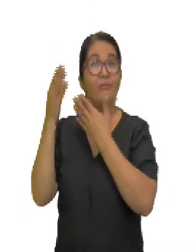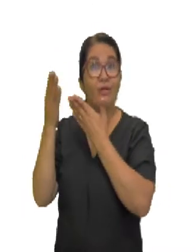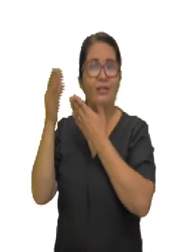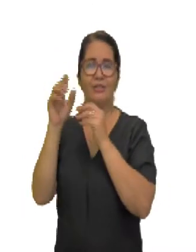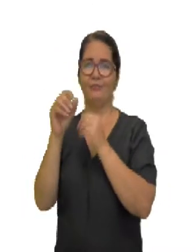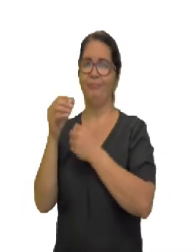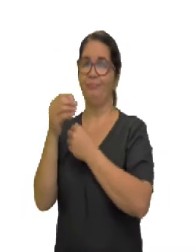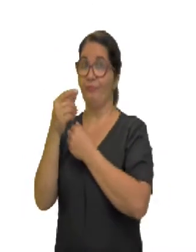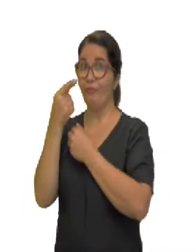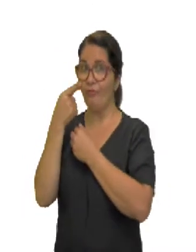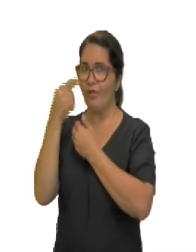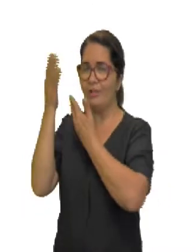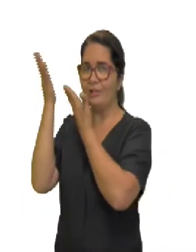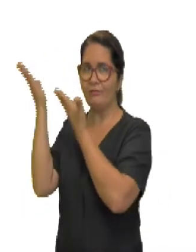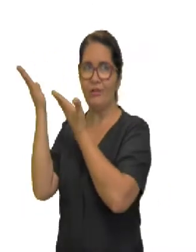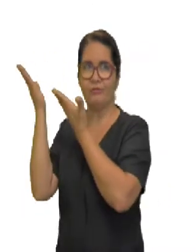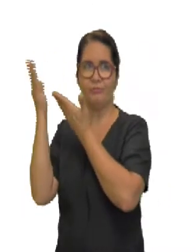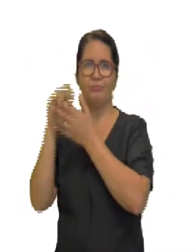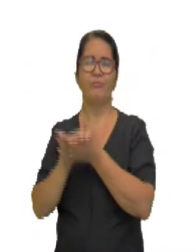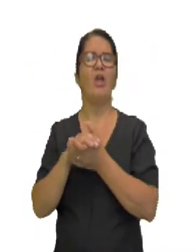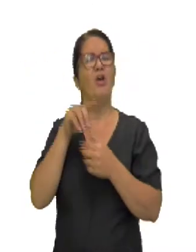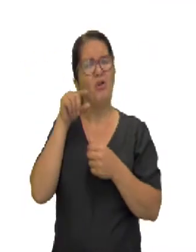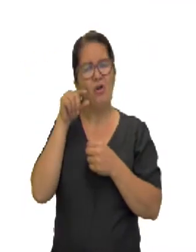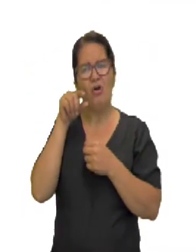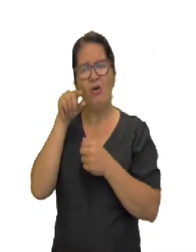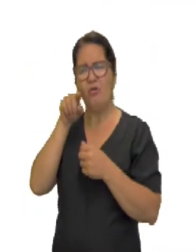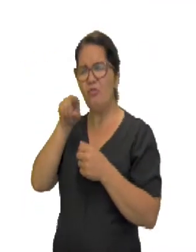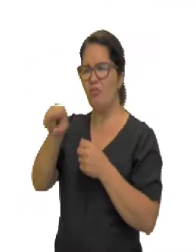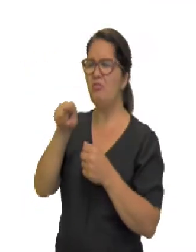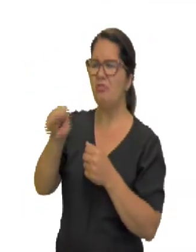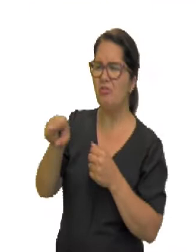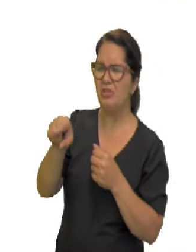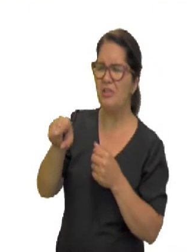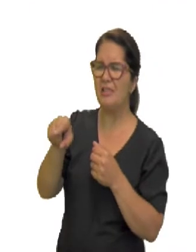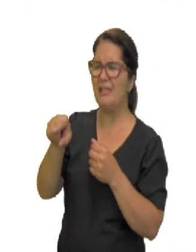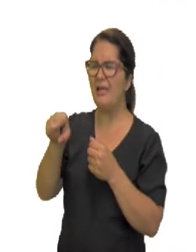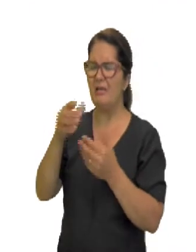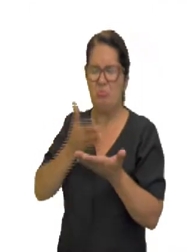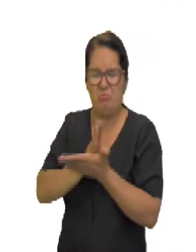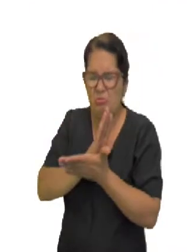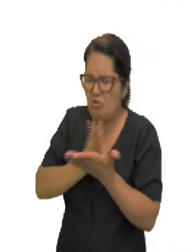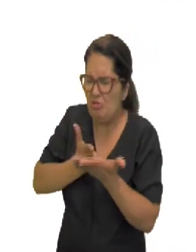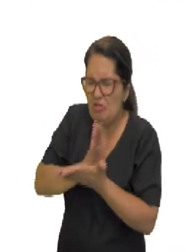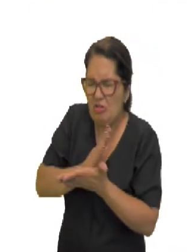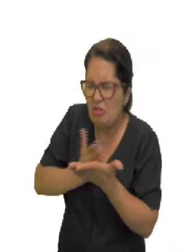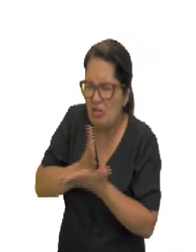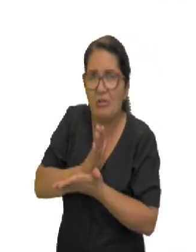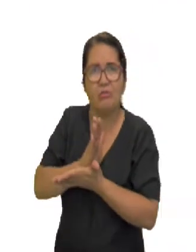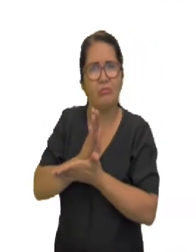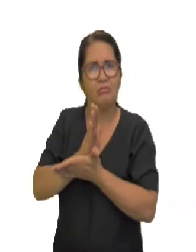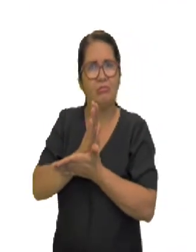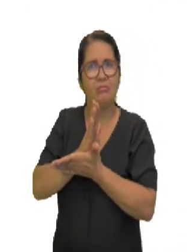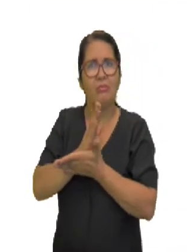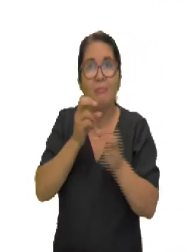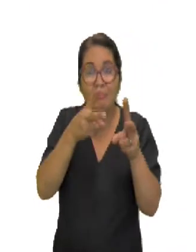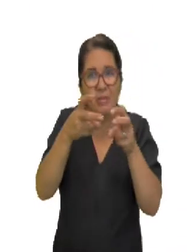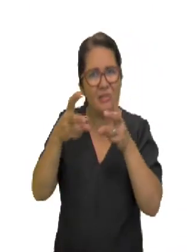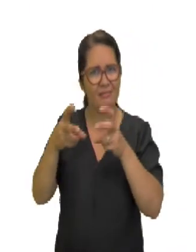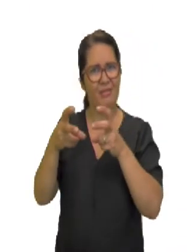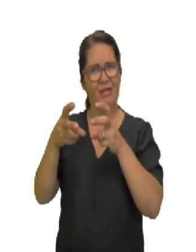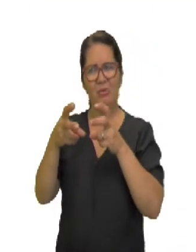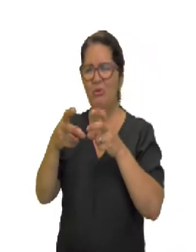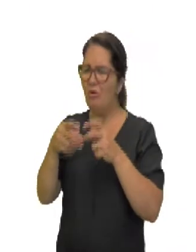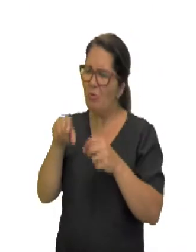frases. Você é muito chato. O muito trouxe a intensificação. Chatíssimo. Você